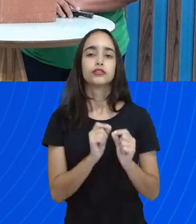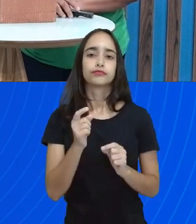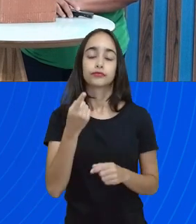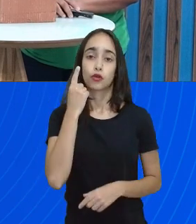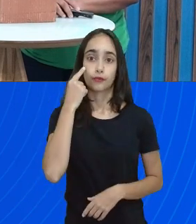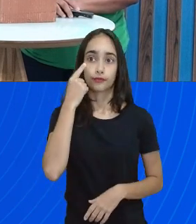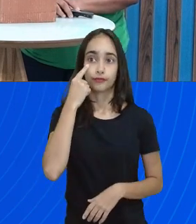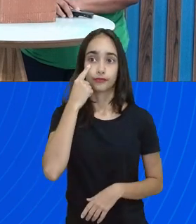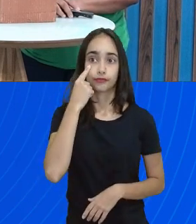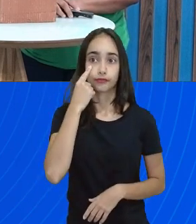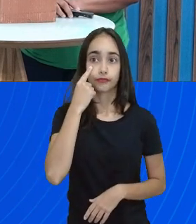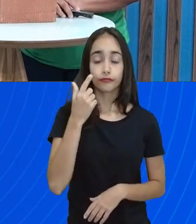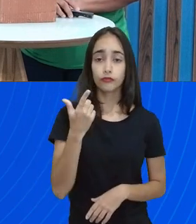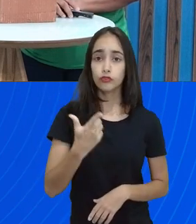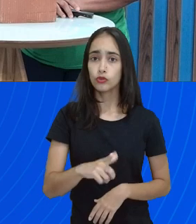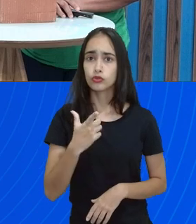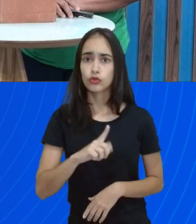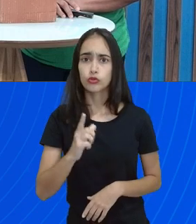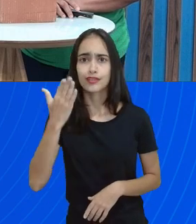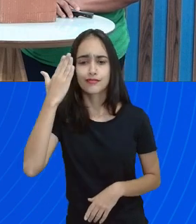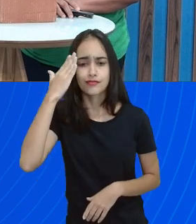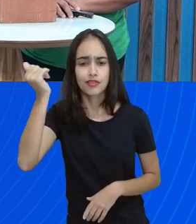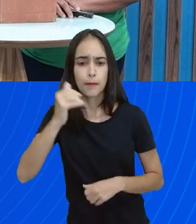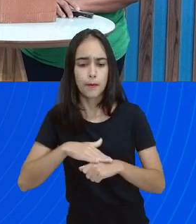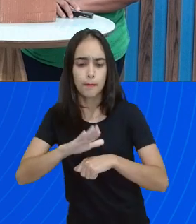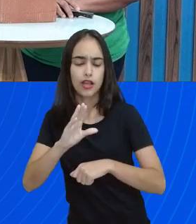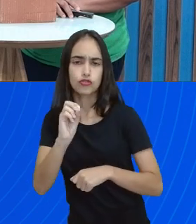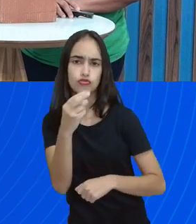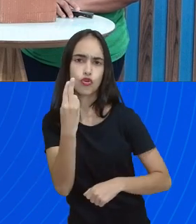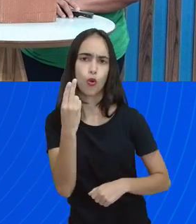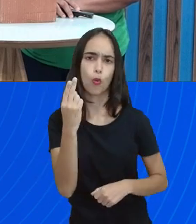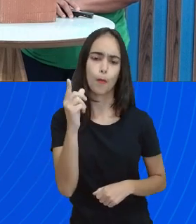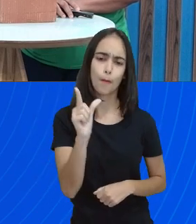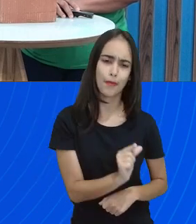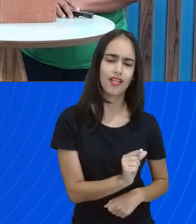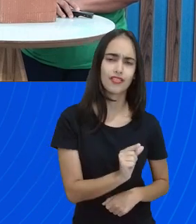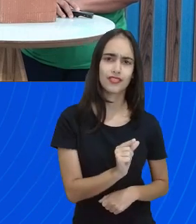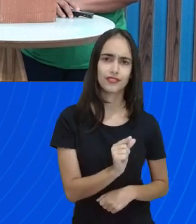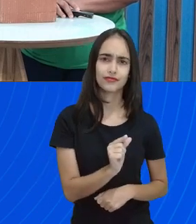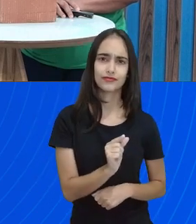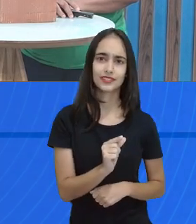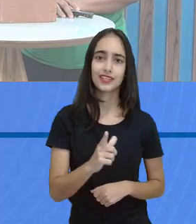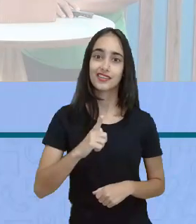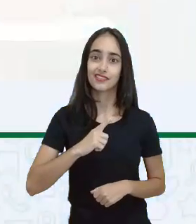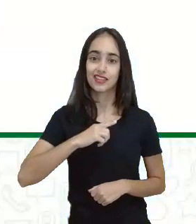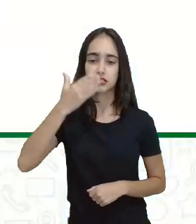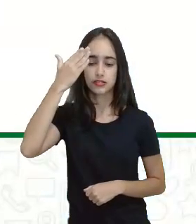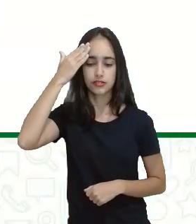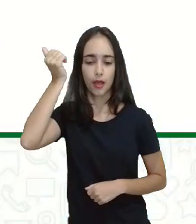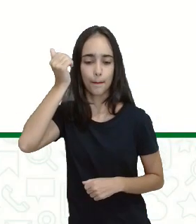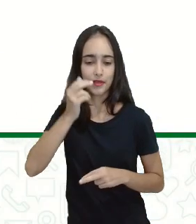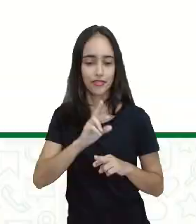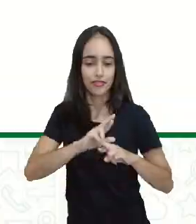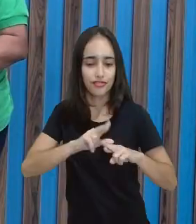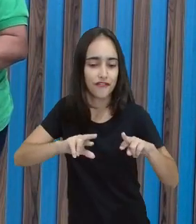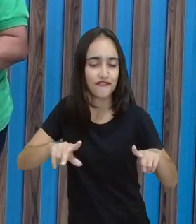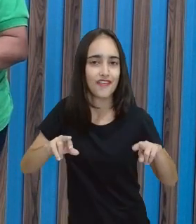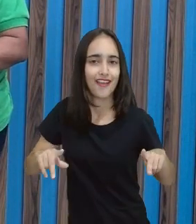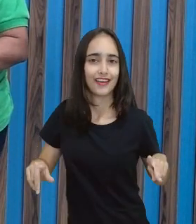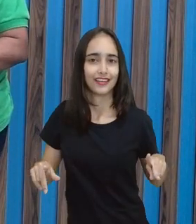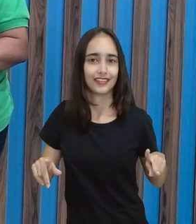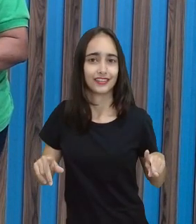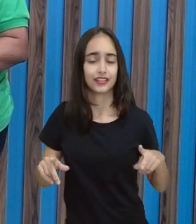Não há saber mais ou saber menos, há saberes diferentes. E é isto mesmo, ninguém